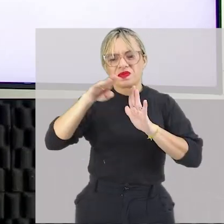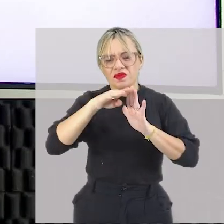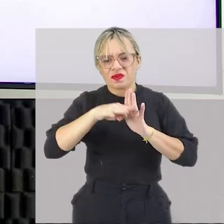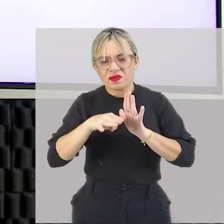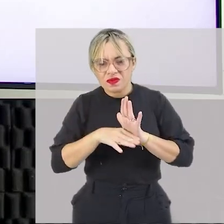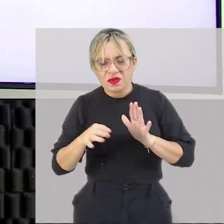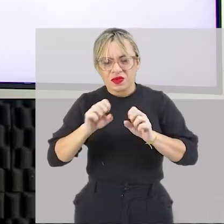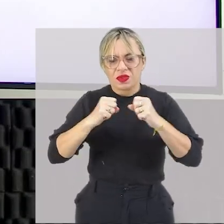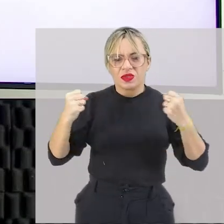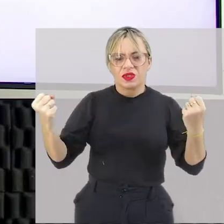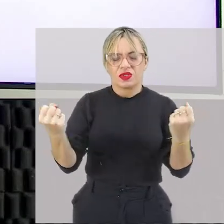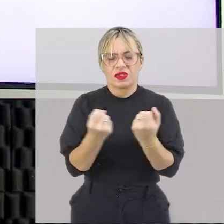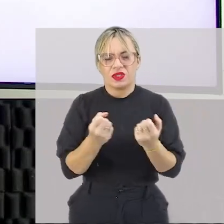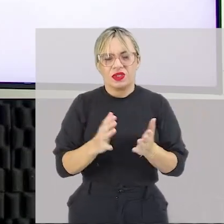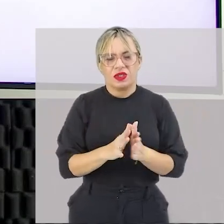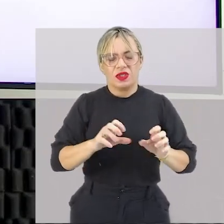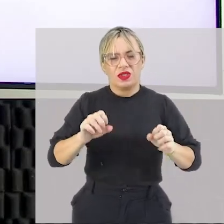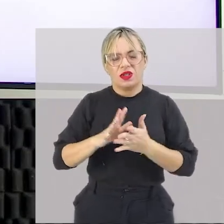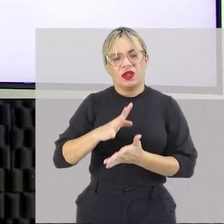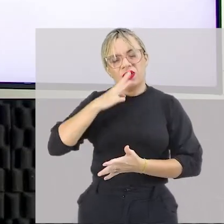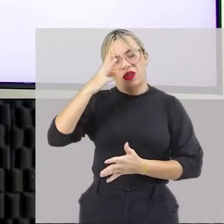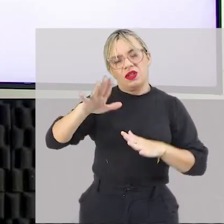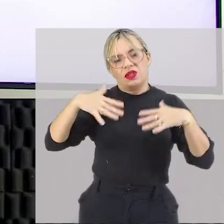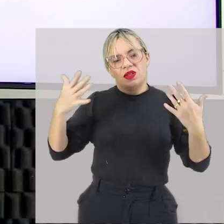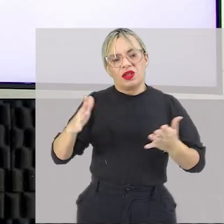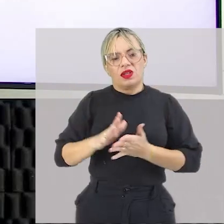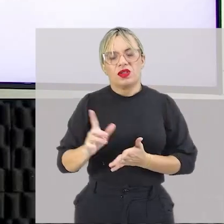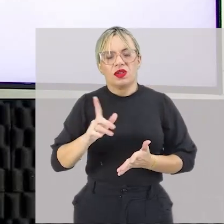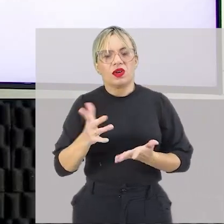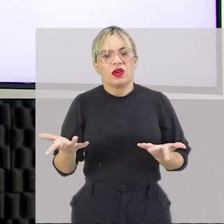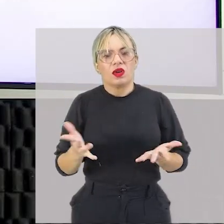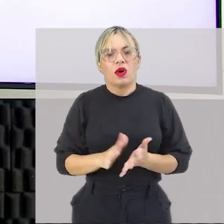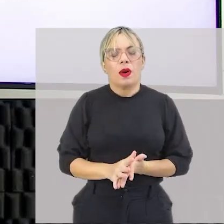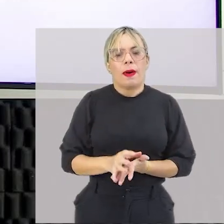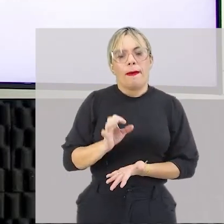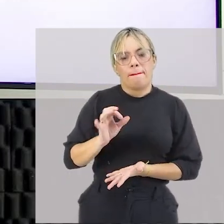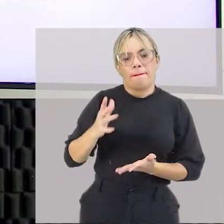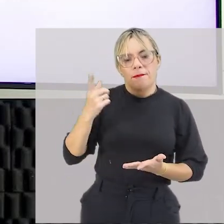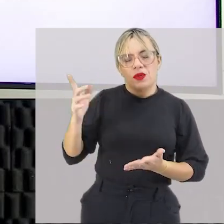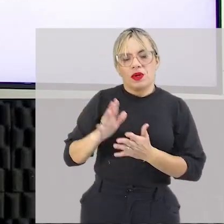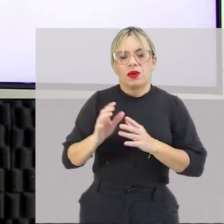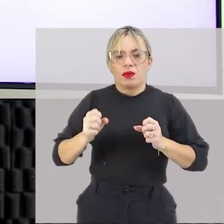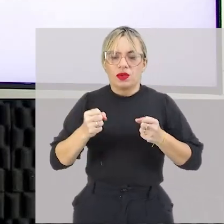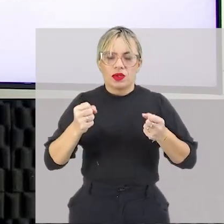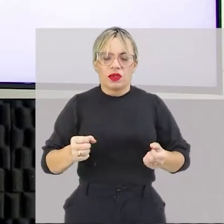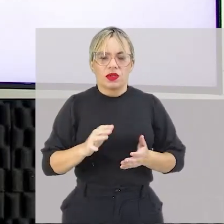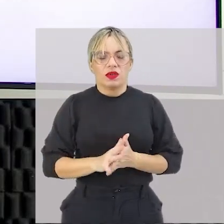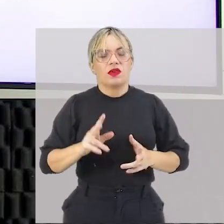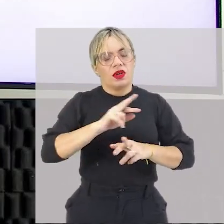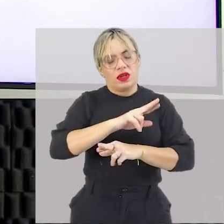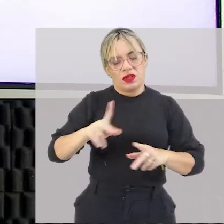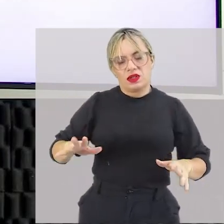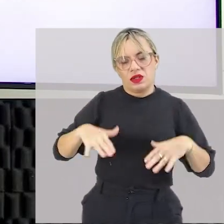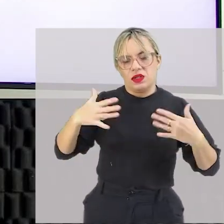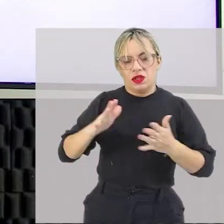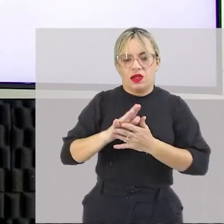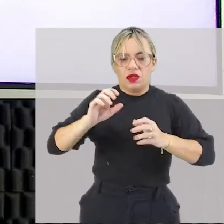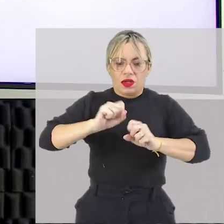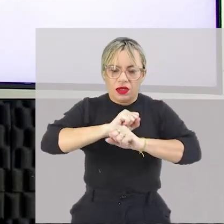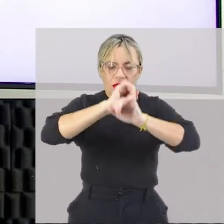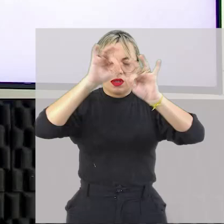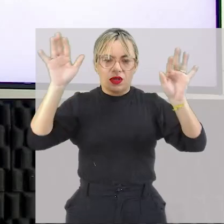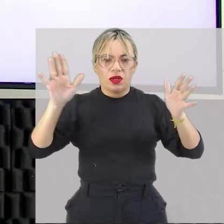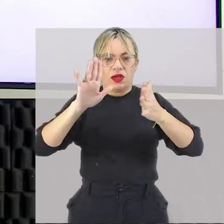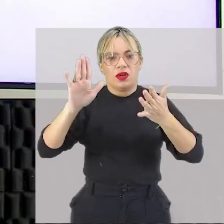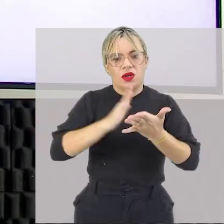Tá muito exagerado. Não é que elas não são eficientes, é que elas não são eficientes como poderiam ser, muitas vezes. Mas é claro que